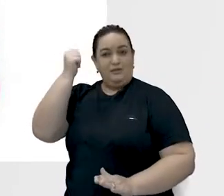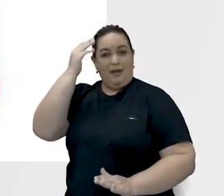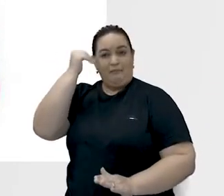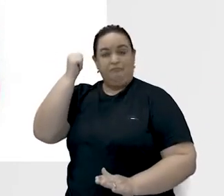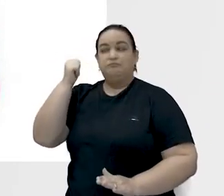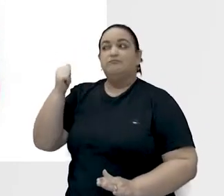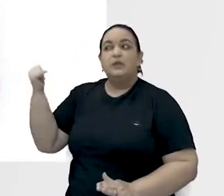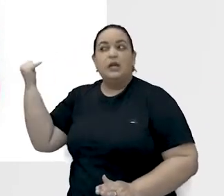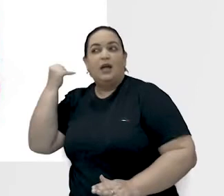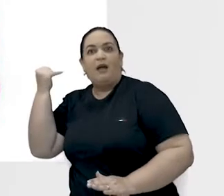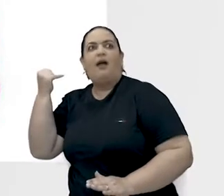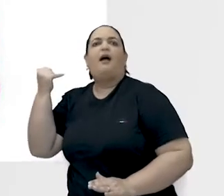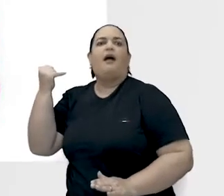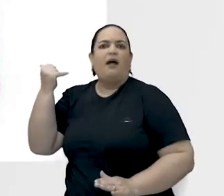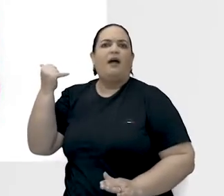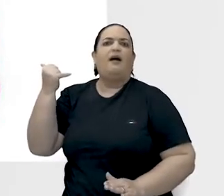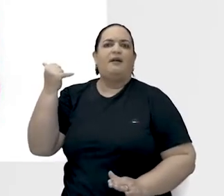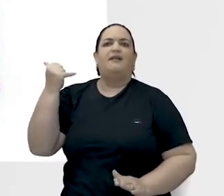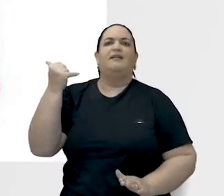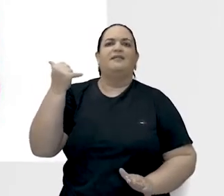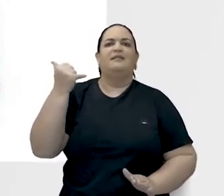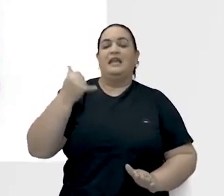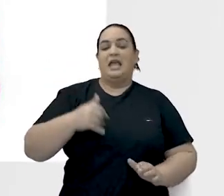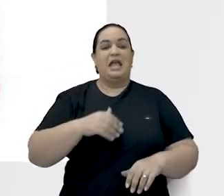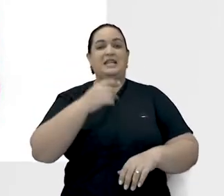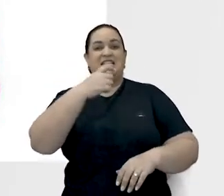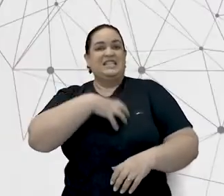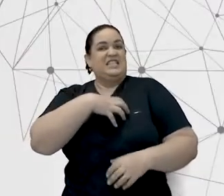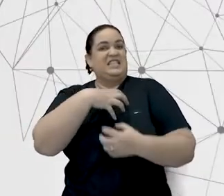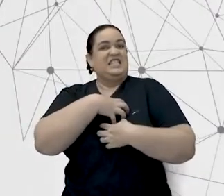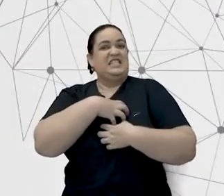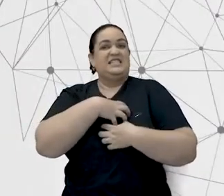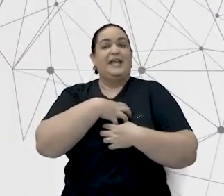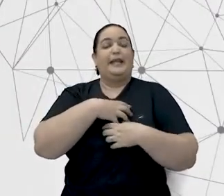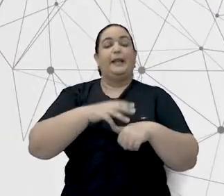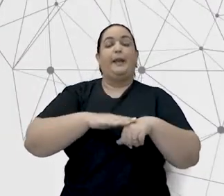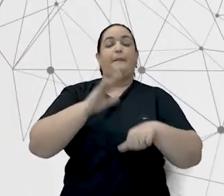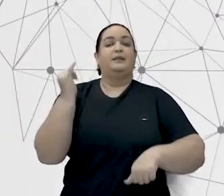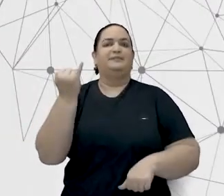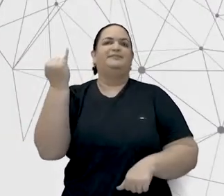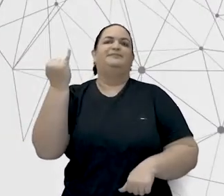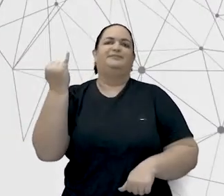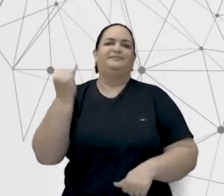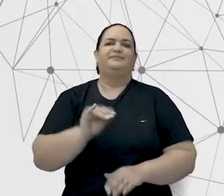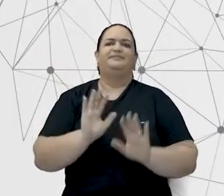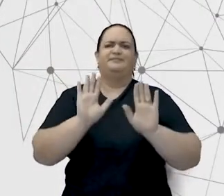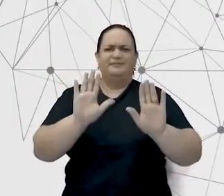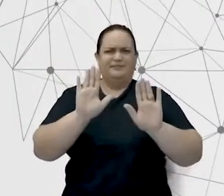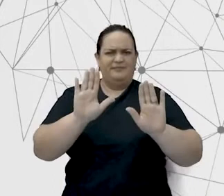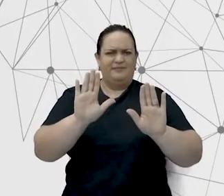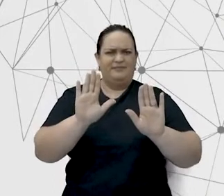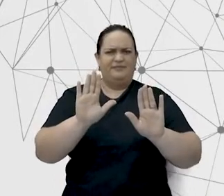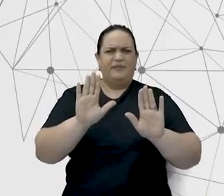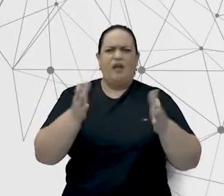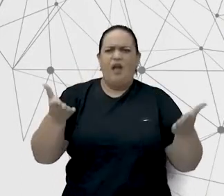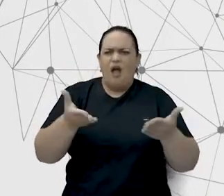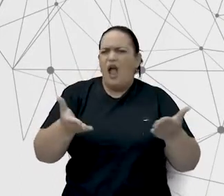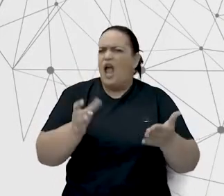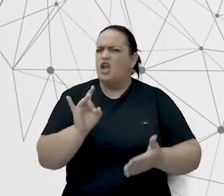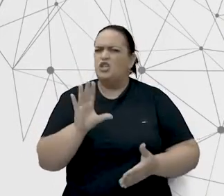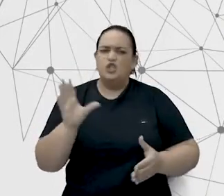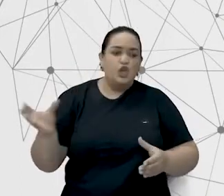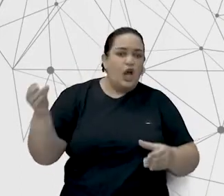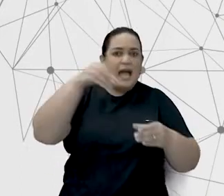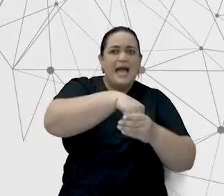que os outros por ter essa informação. Só que vamos deixar um pouco mais técnico essa conversa,